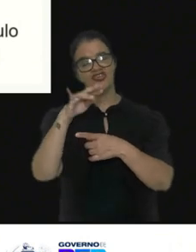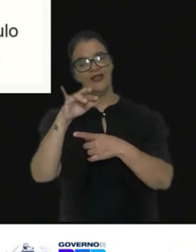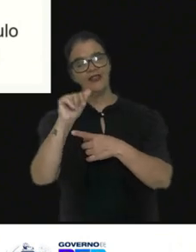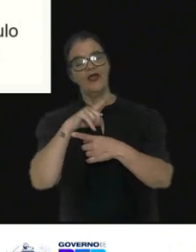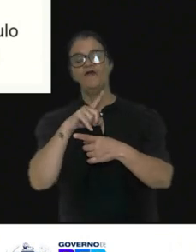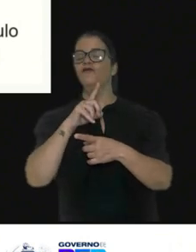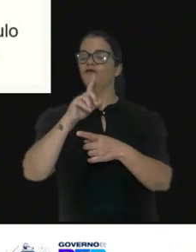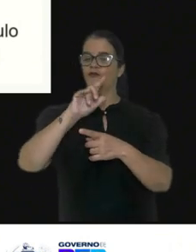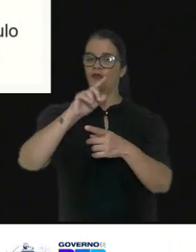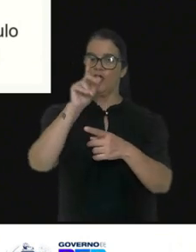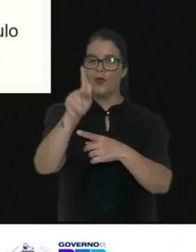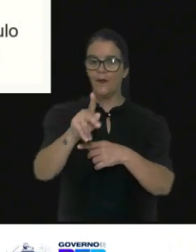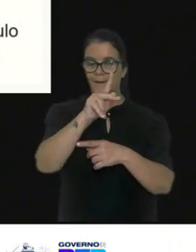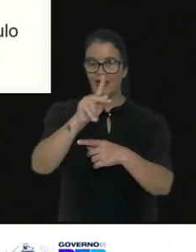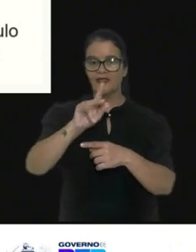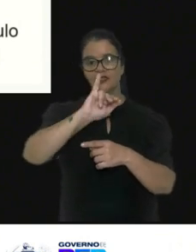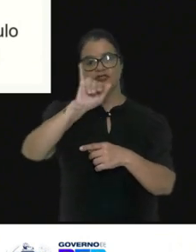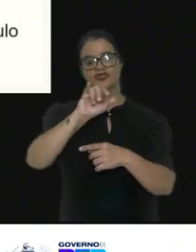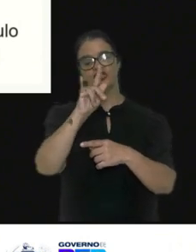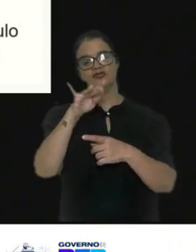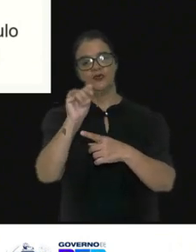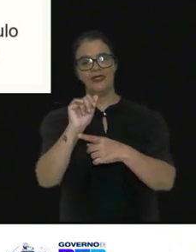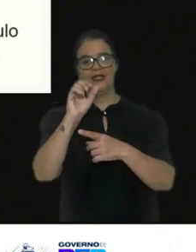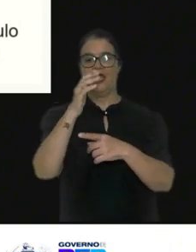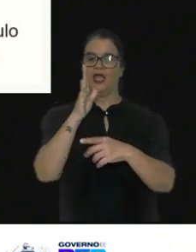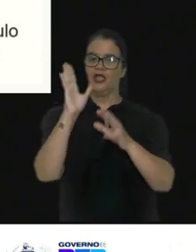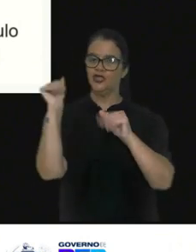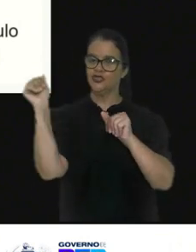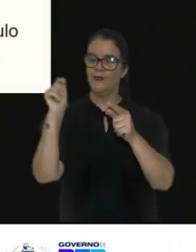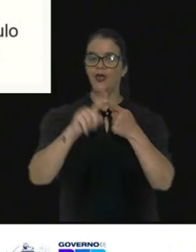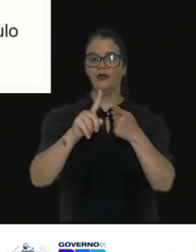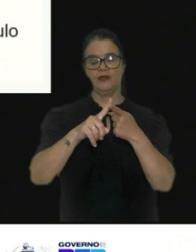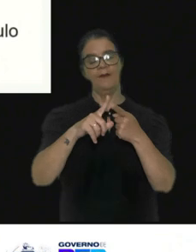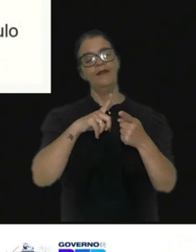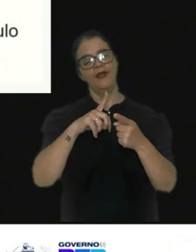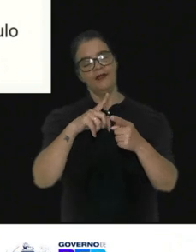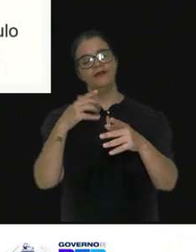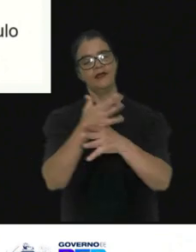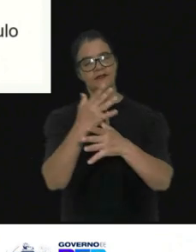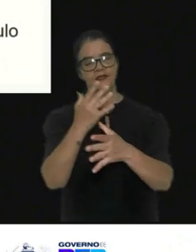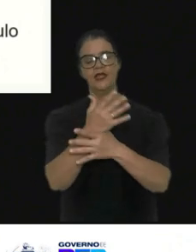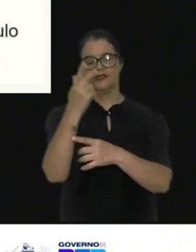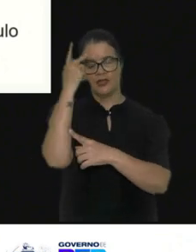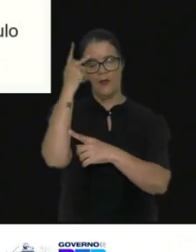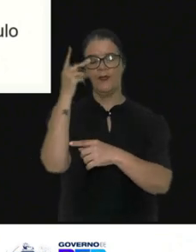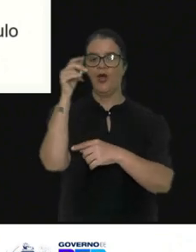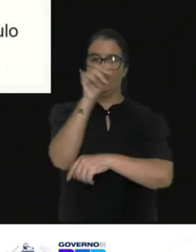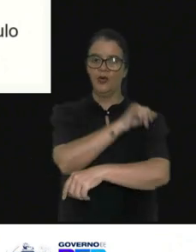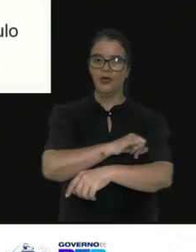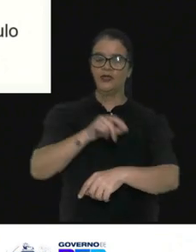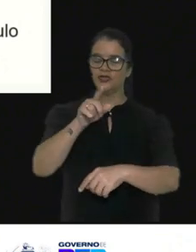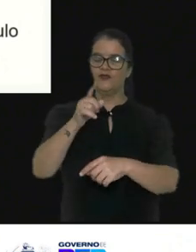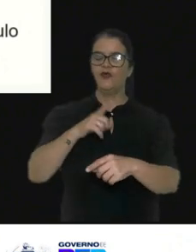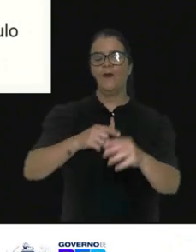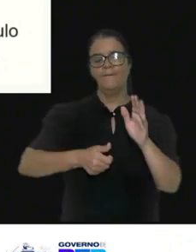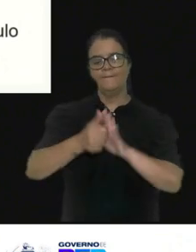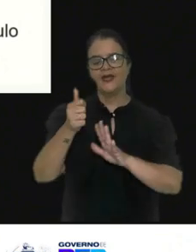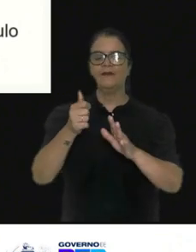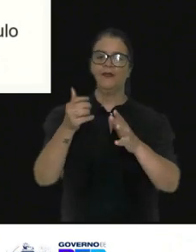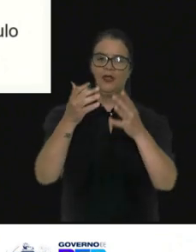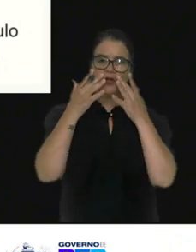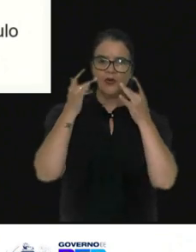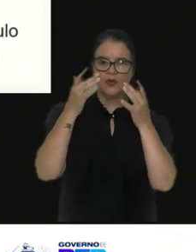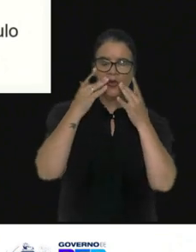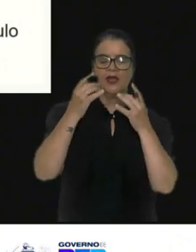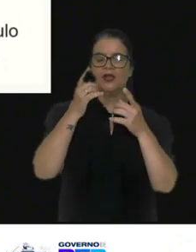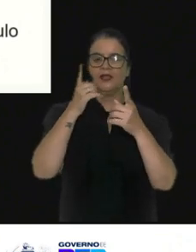José de Anchieta foi o padre jesuíde em espanhol e foi um dos fundadores das cidades brasileiras de São Paulo e Rio de Janeiro. Ele foi